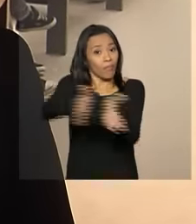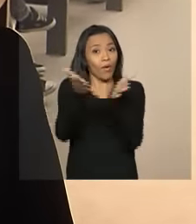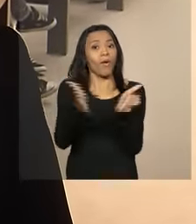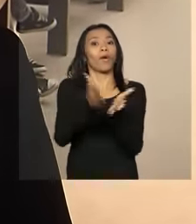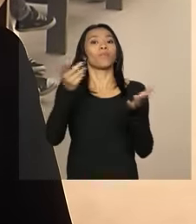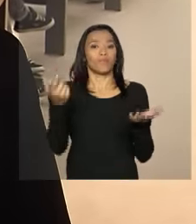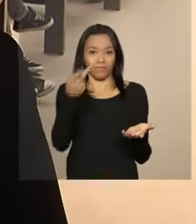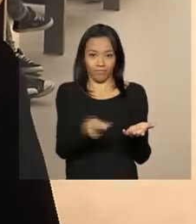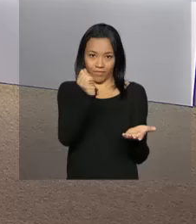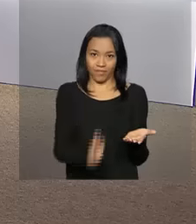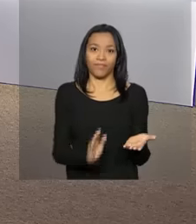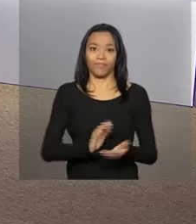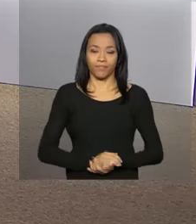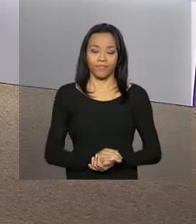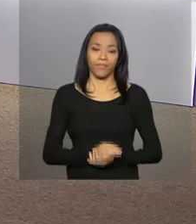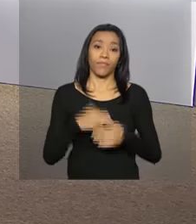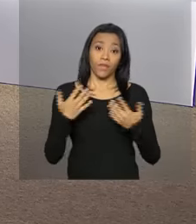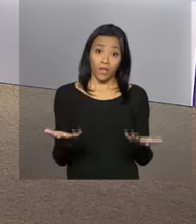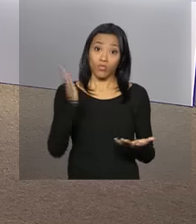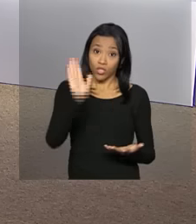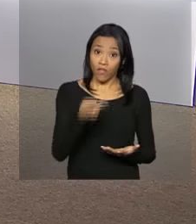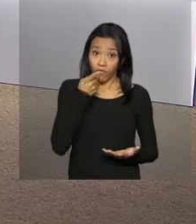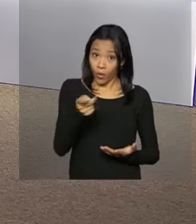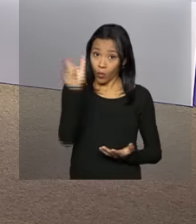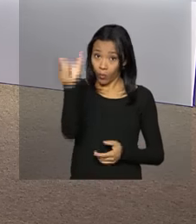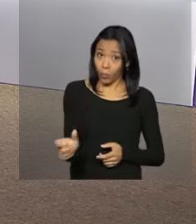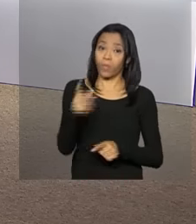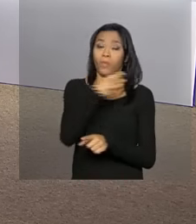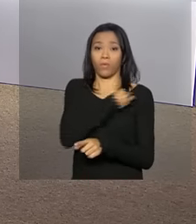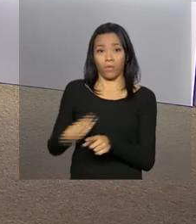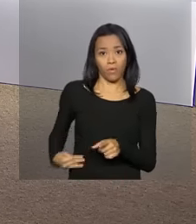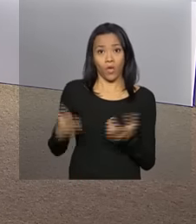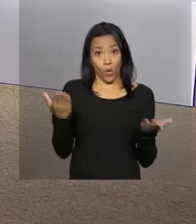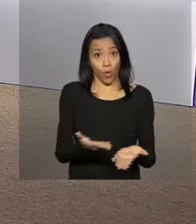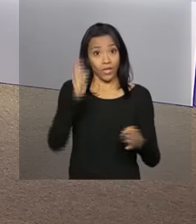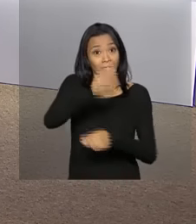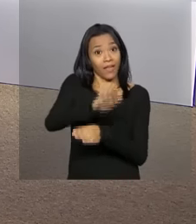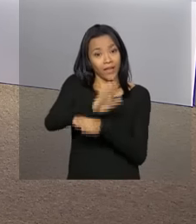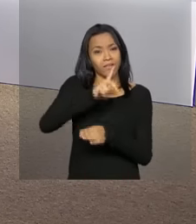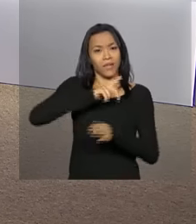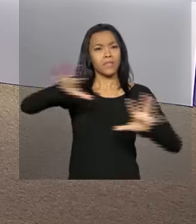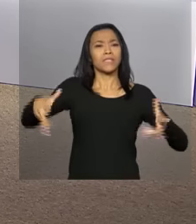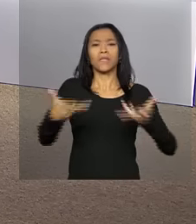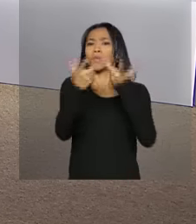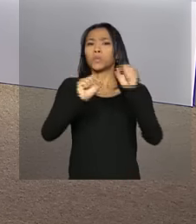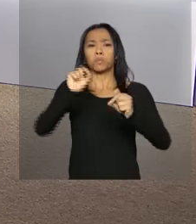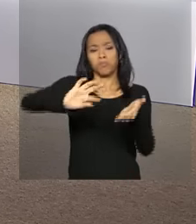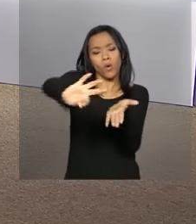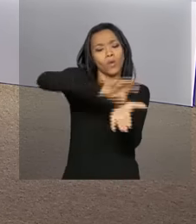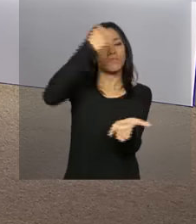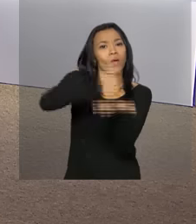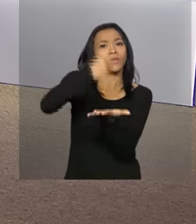e a juventude negra brasileira e como disse a ministra Nilma Lino hoje à tarde será realizada a cerimônia de assinatura do